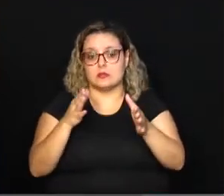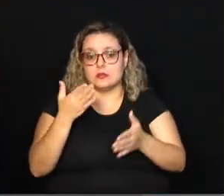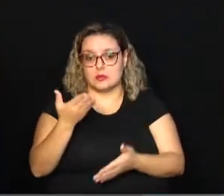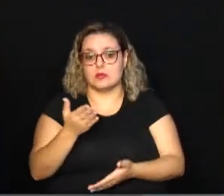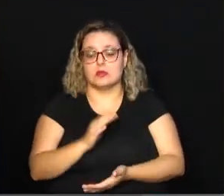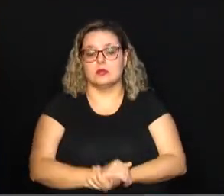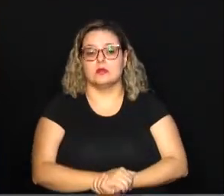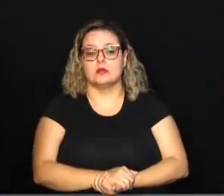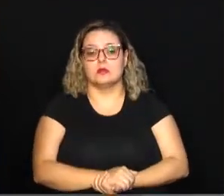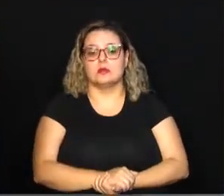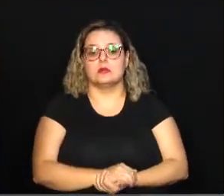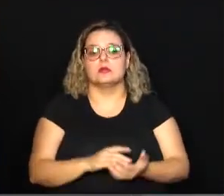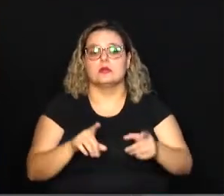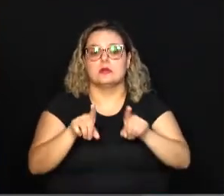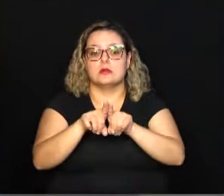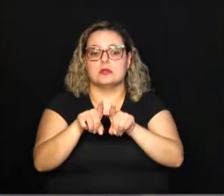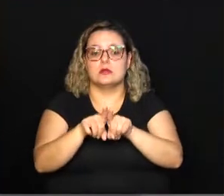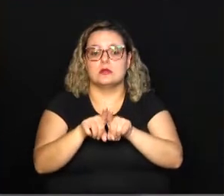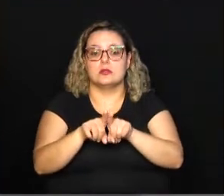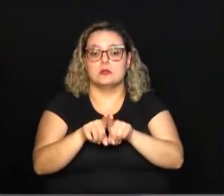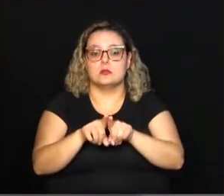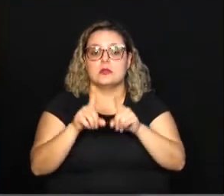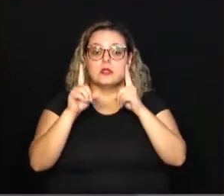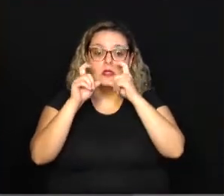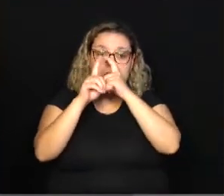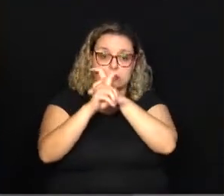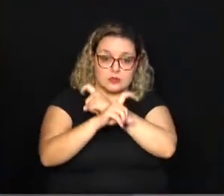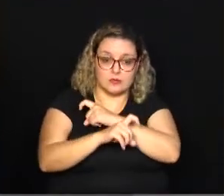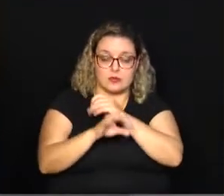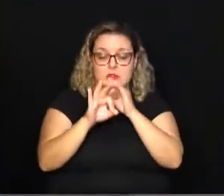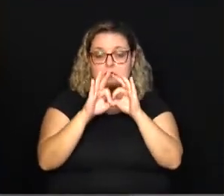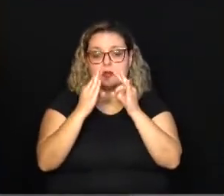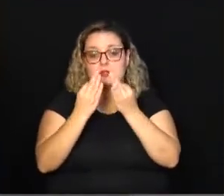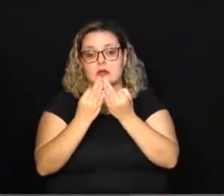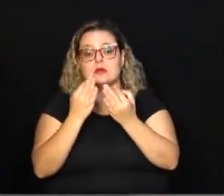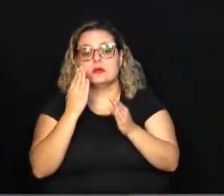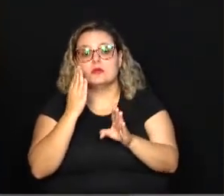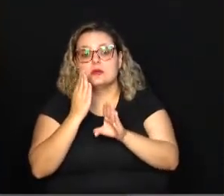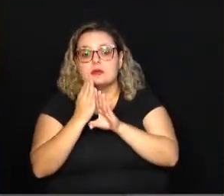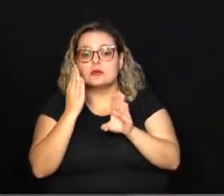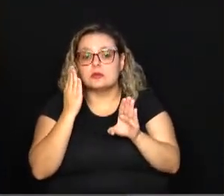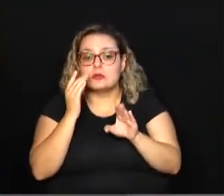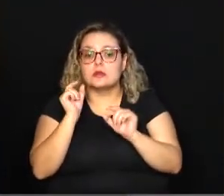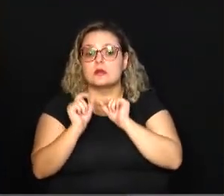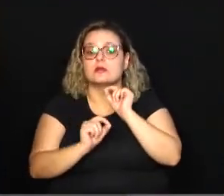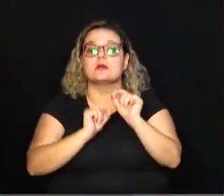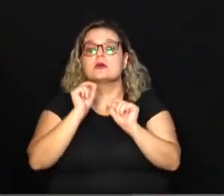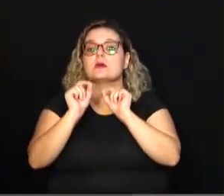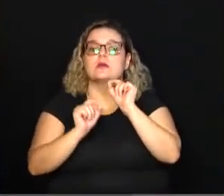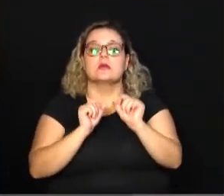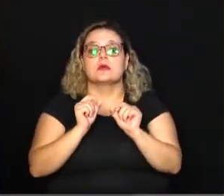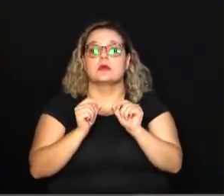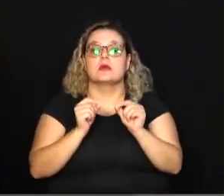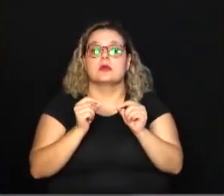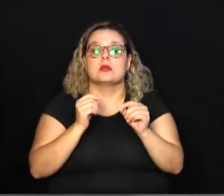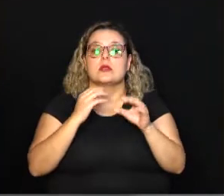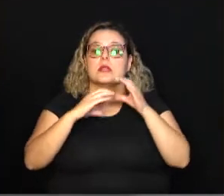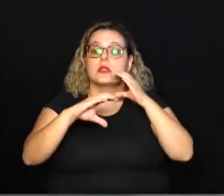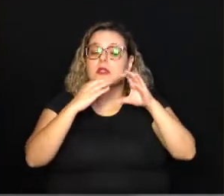Sérgio. E também a dificuldade que muitas famílias, muitos familiares têm encontrado na